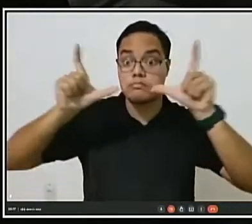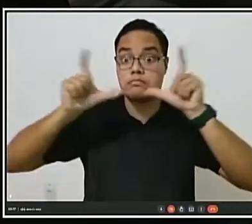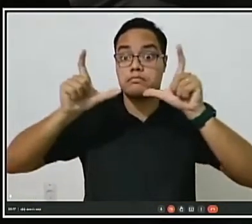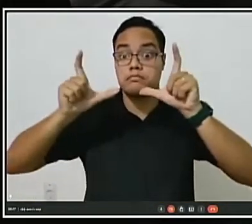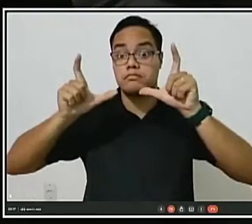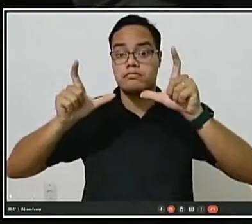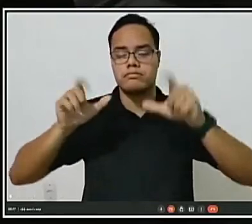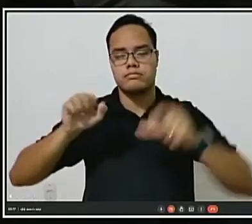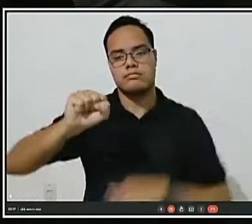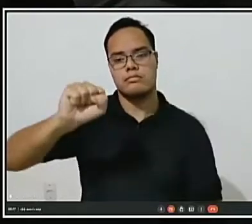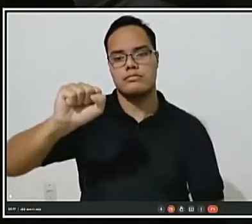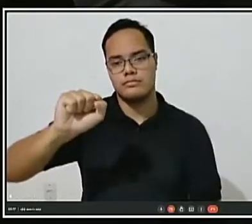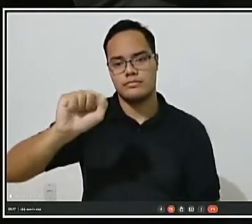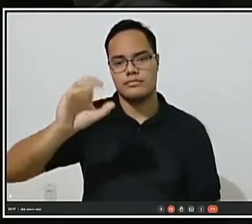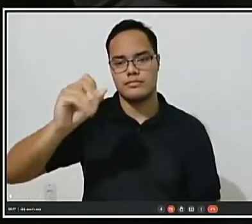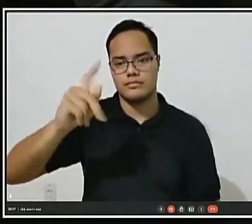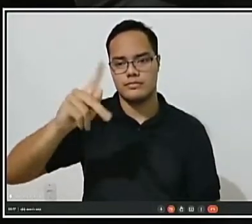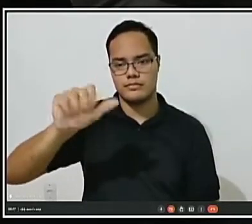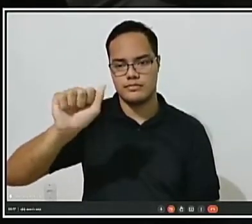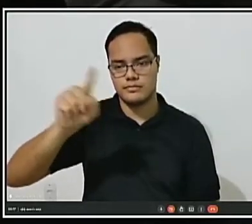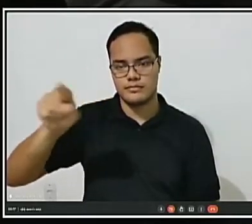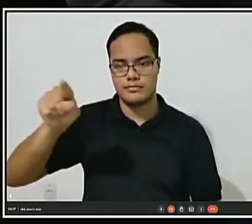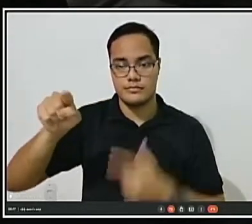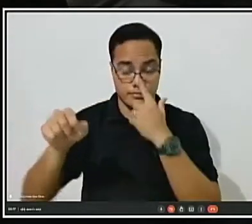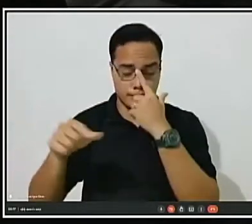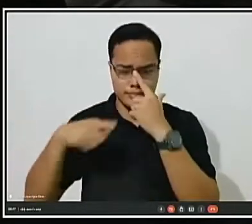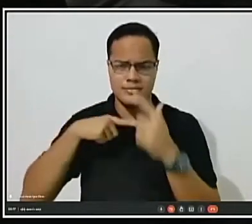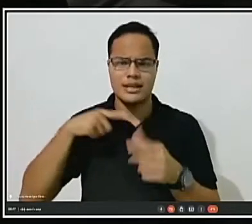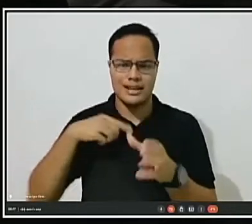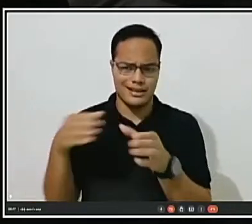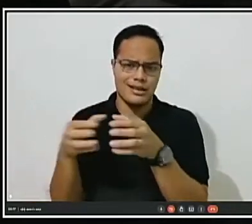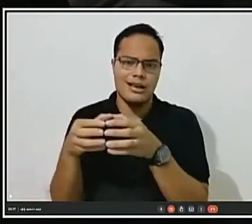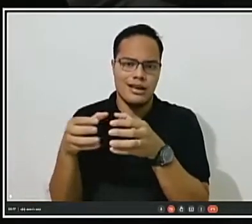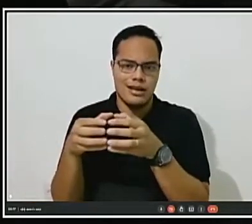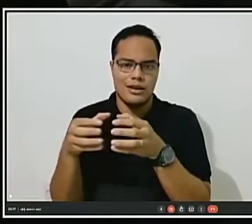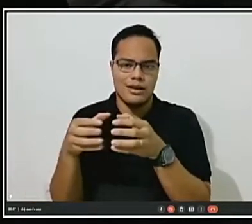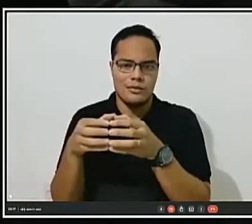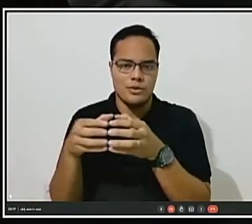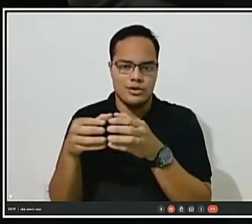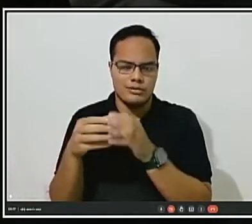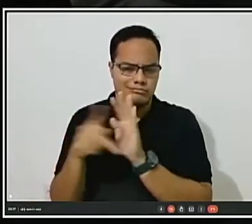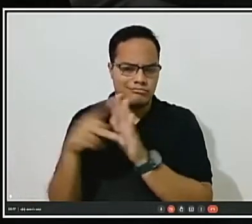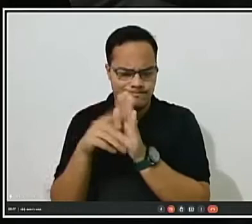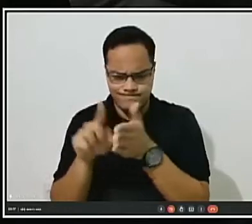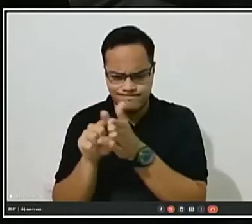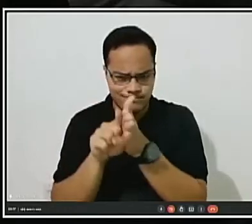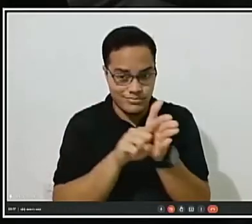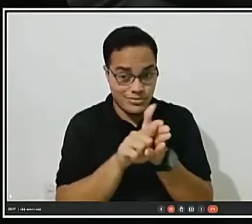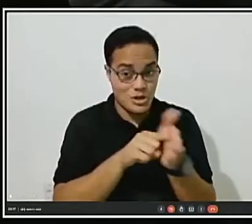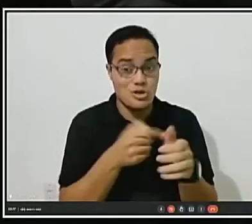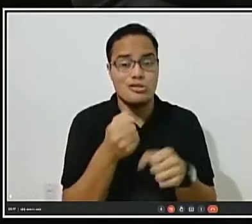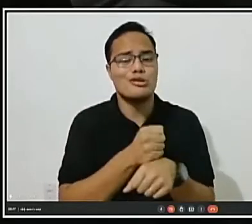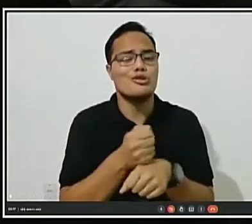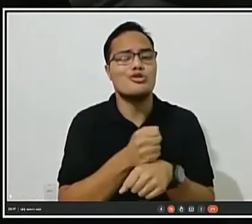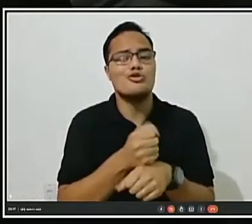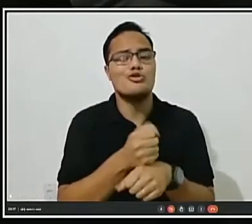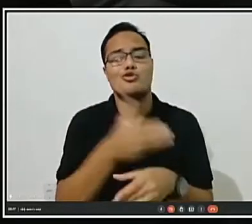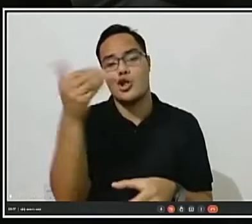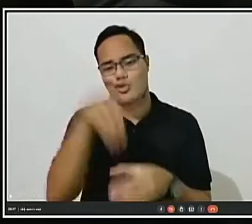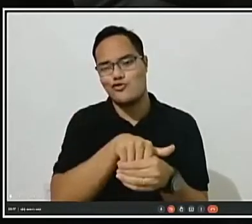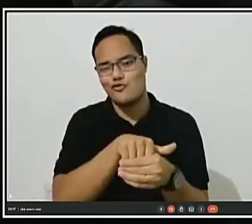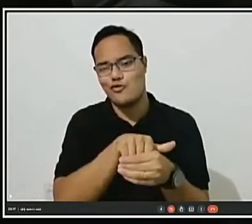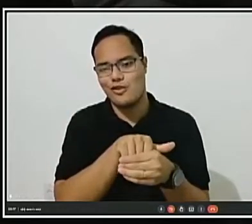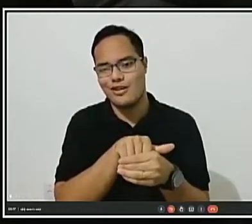Já está tendo uma organização para fazer, justamente em ano eleitoral, assim como foi feito